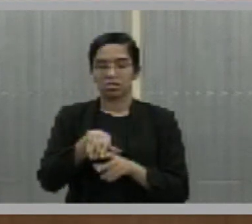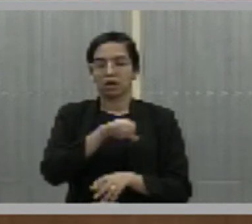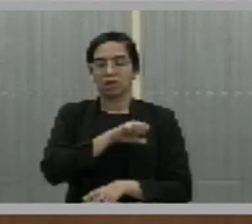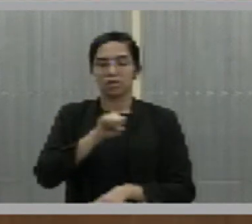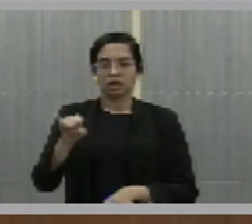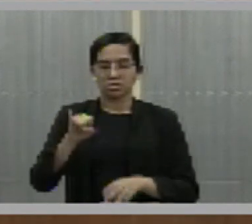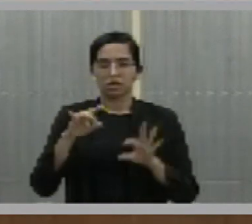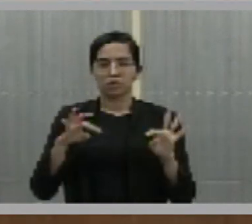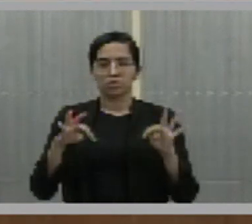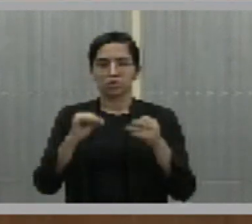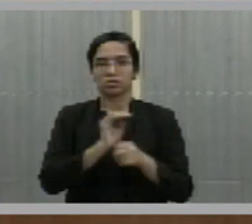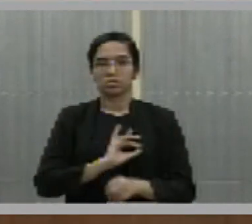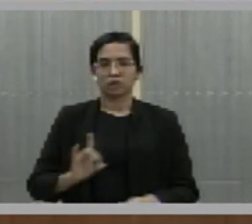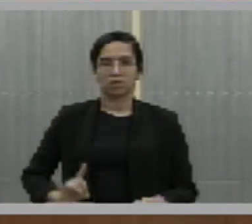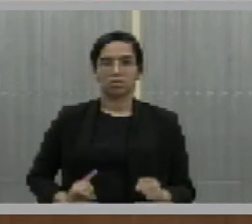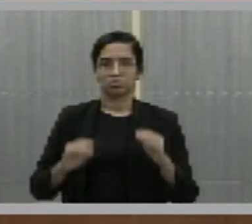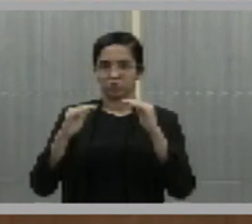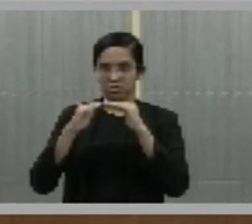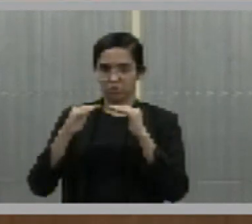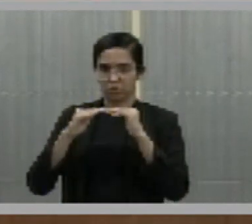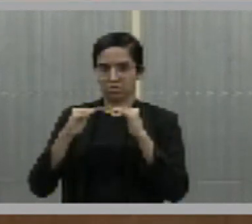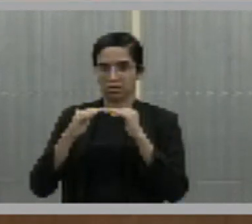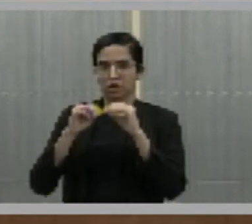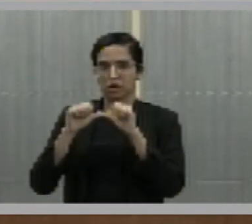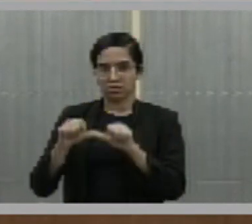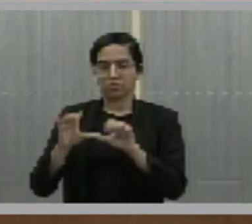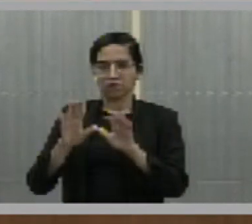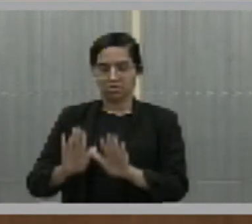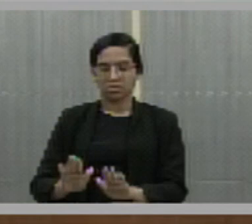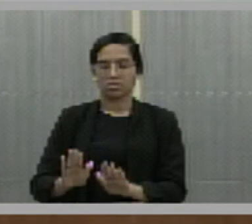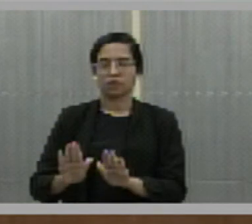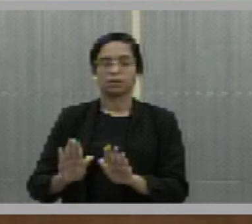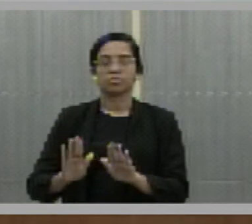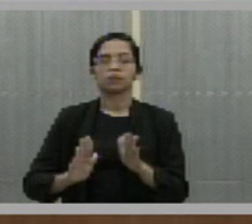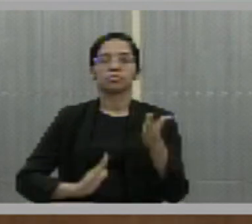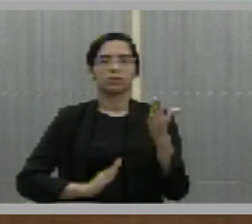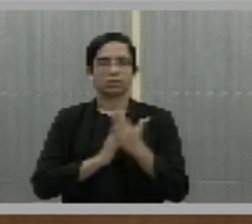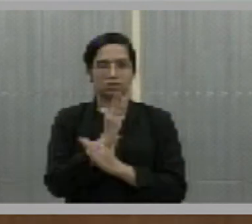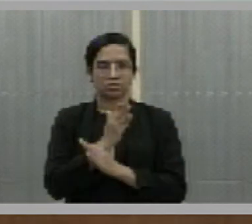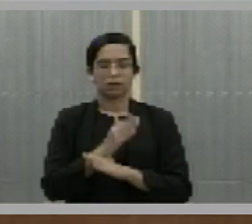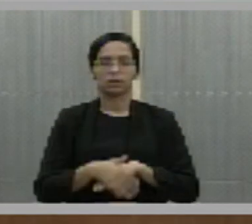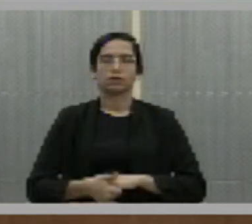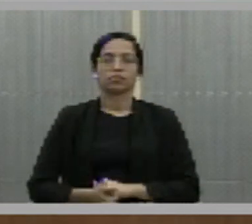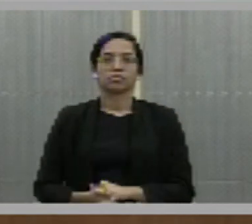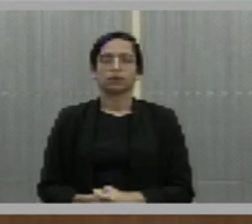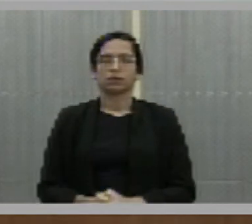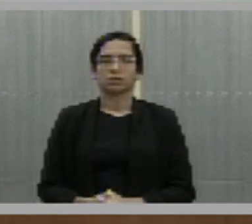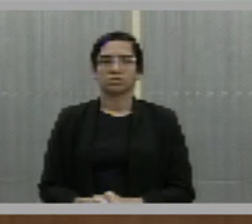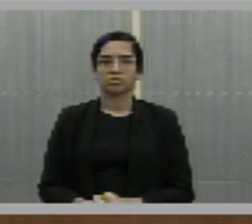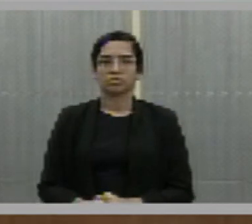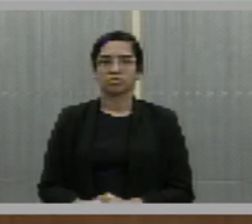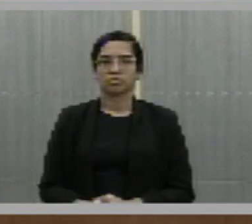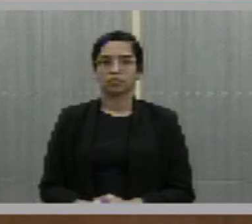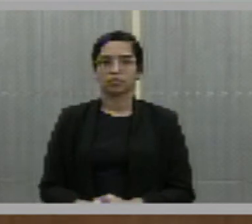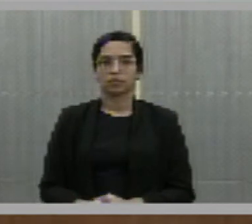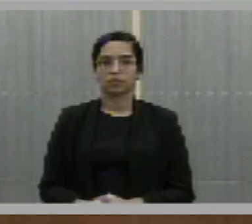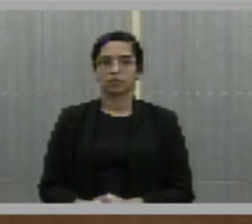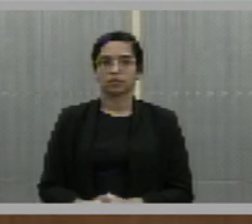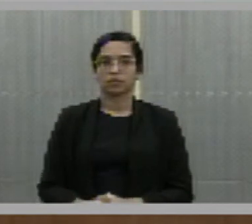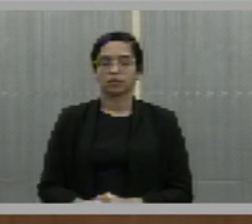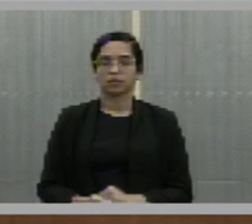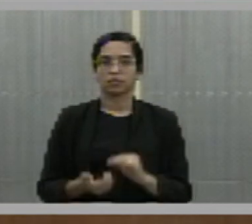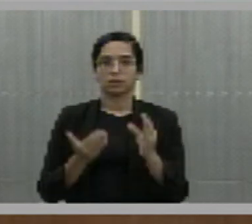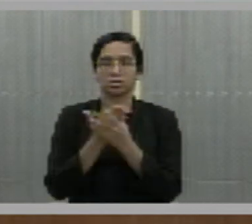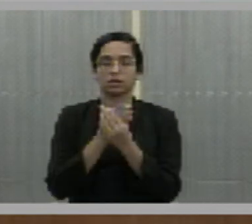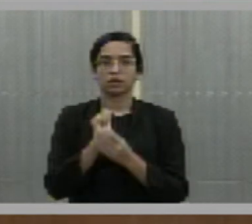discussão. Em votação. Deputadas e deputados que aprovam, permaneçam como estão. Aprovado.